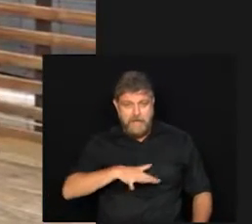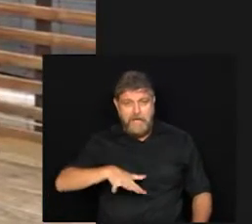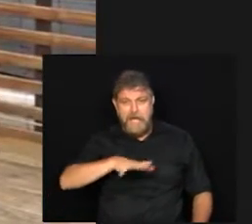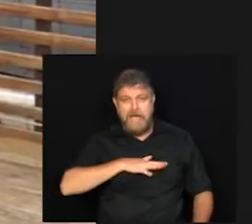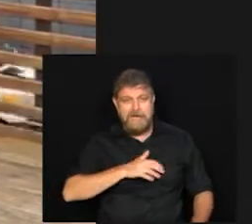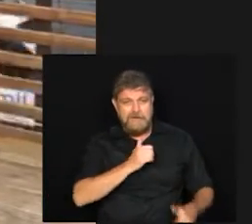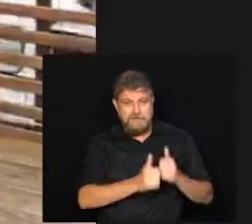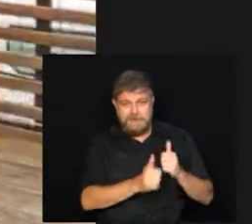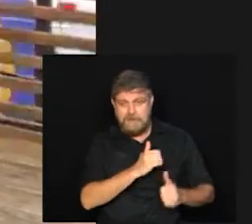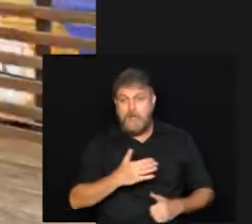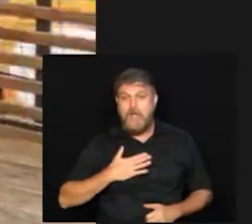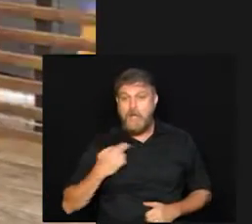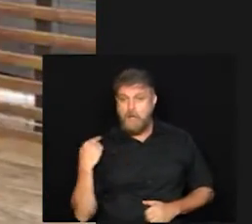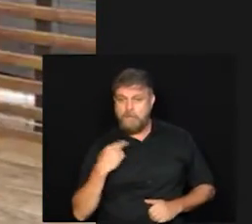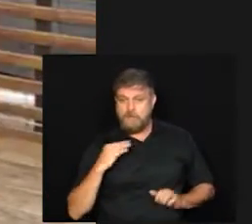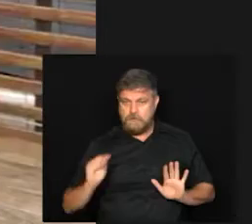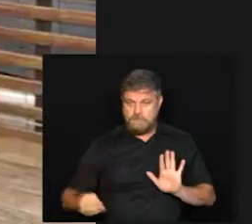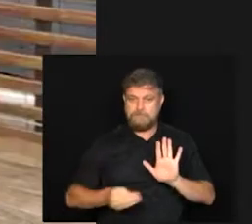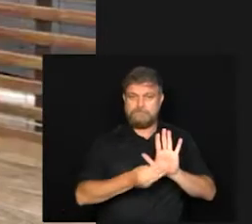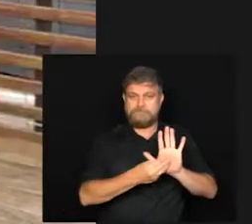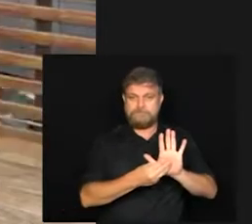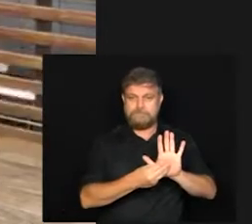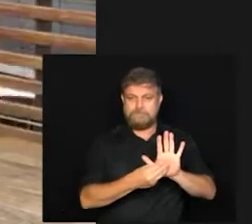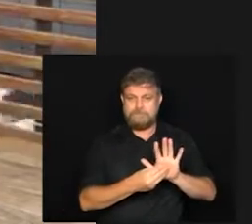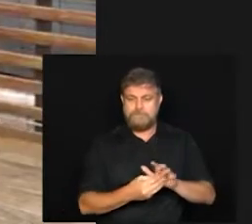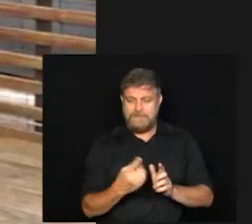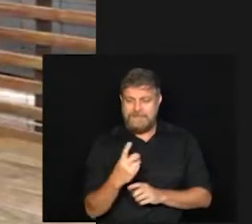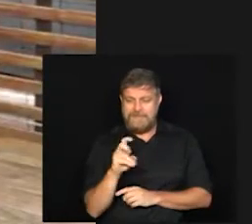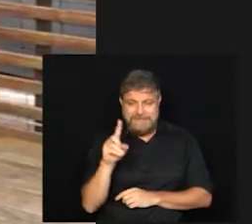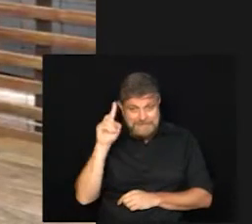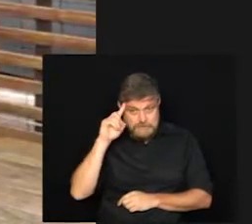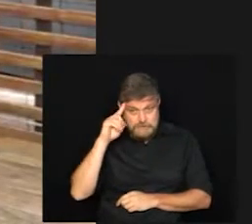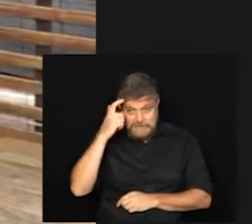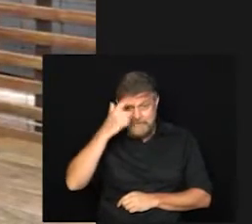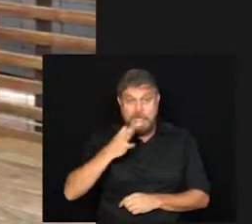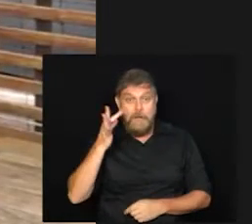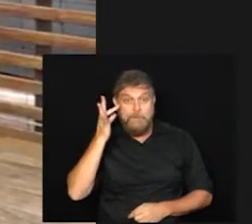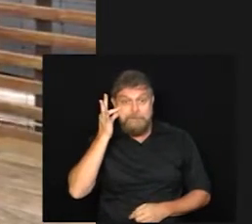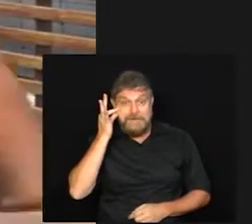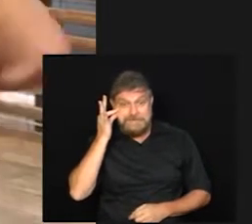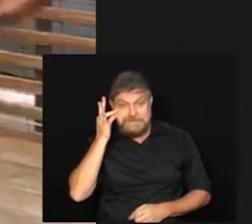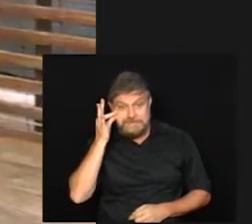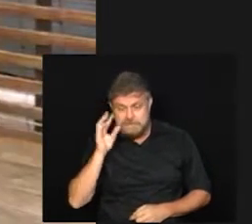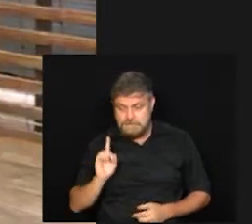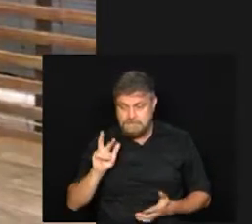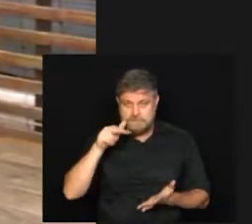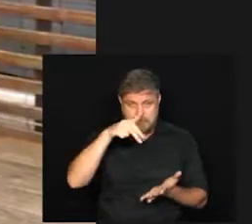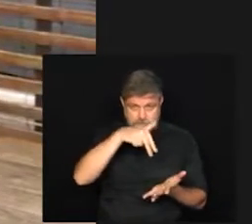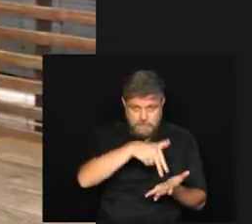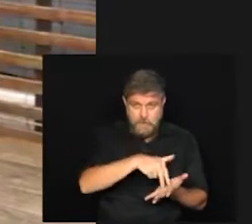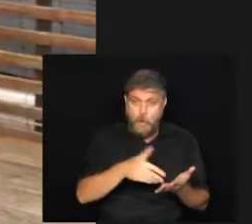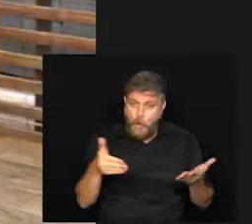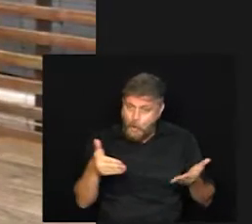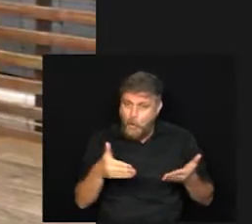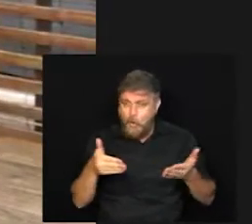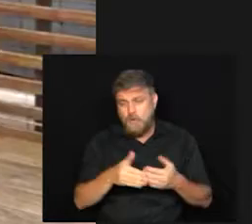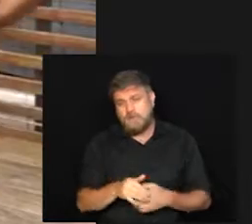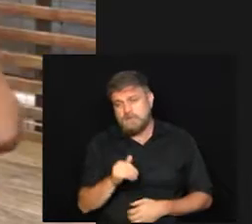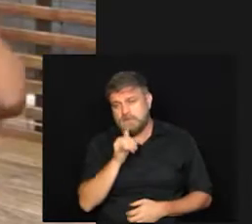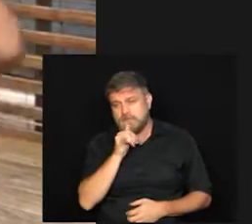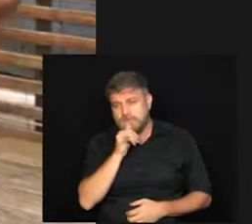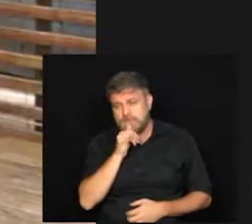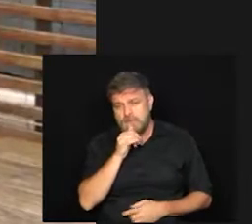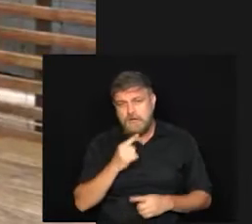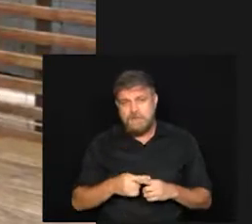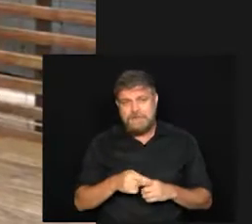o meu nome ao projeto deles, então a cada 15 dias eu estou presente na Replay Sports. Hoje é um dia, porque semana que vem volta a